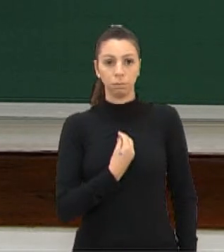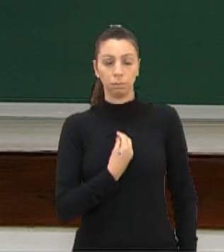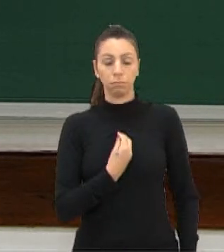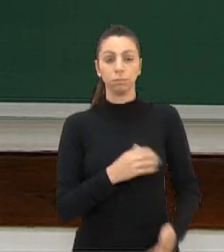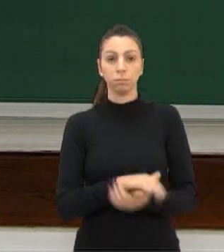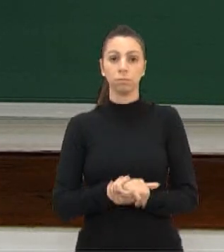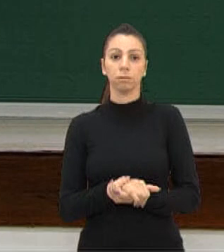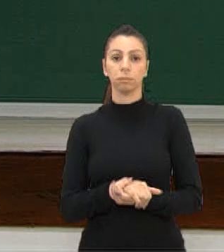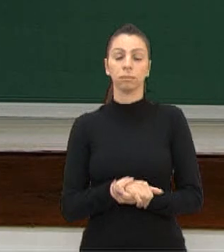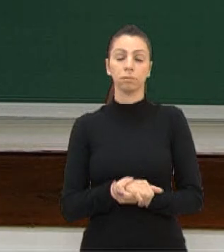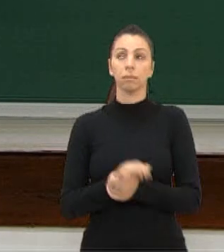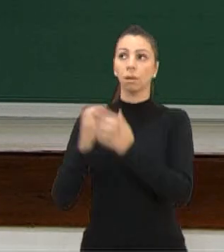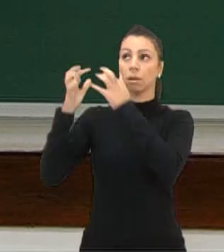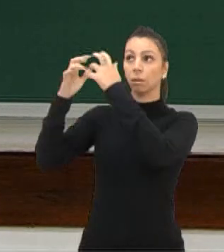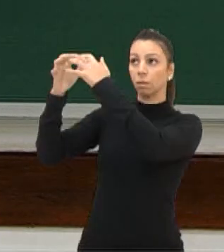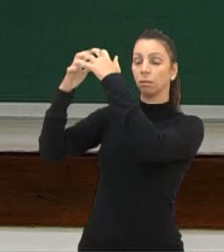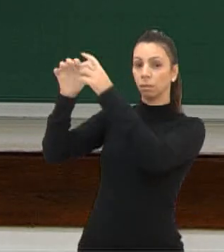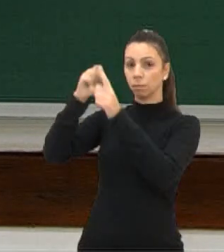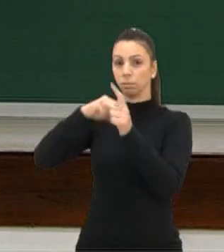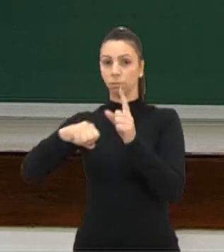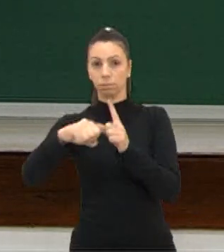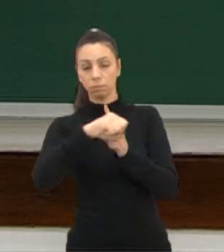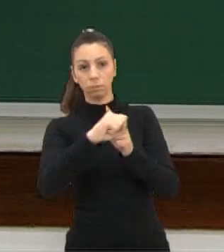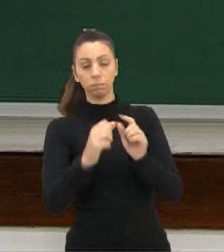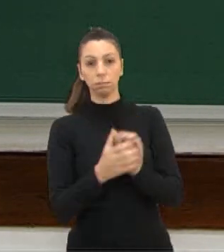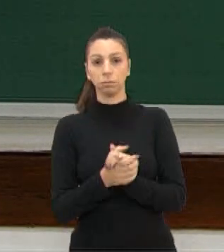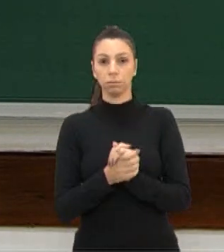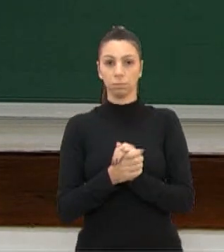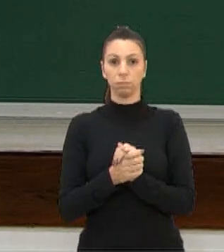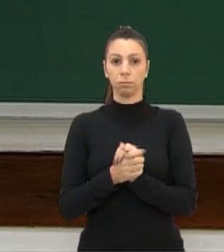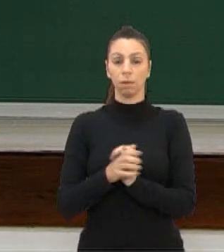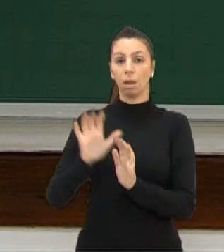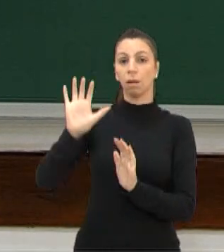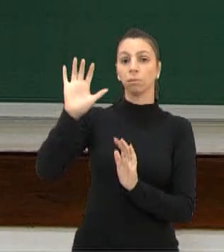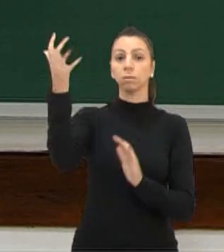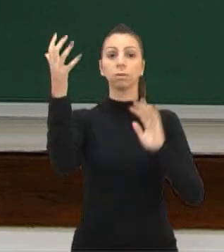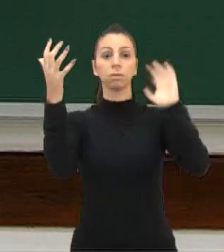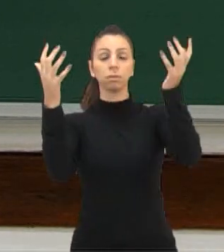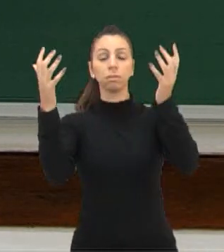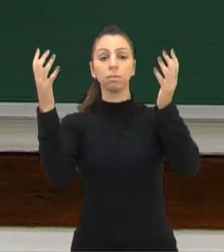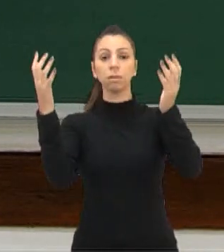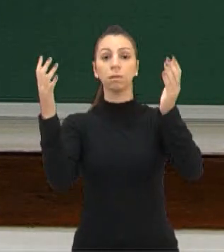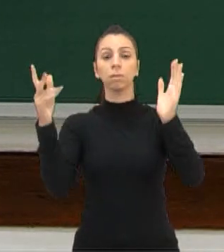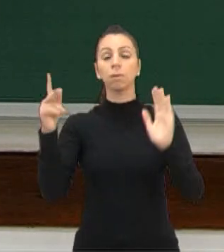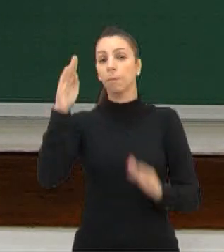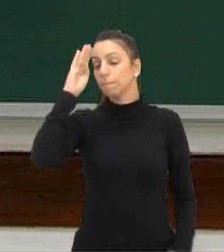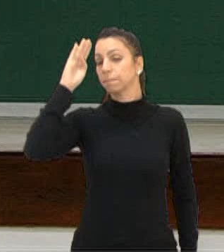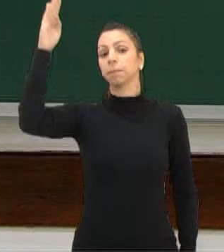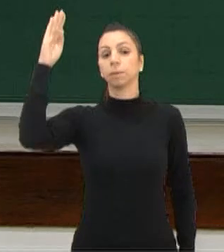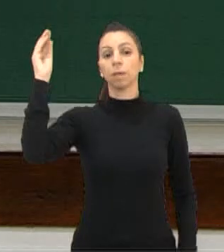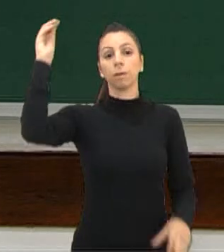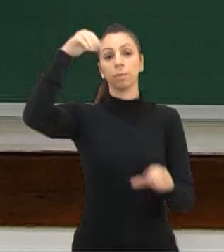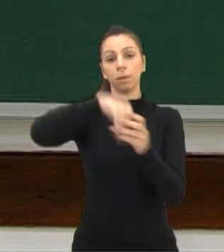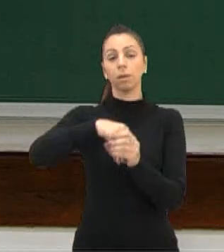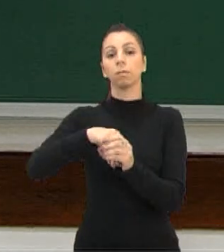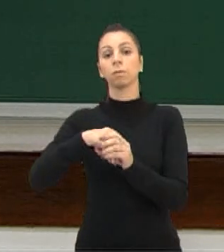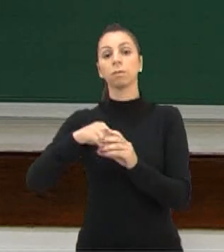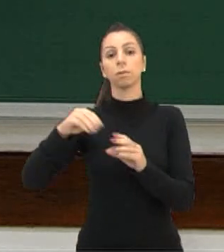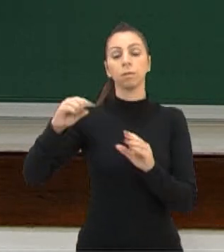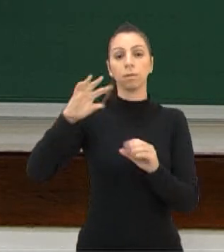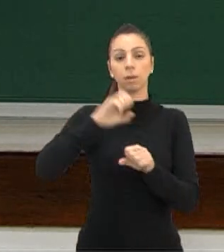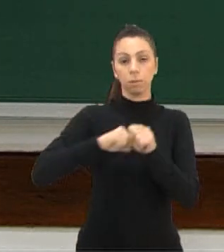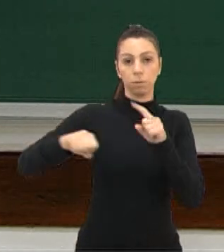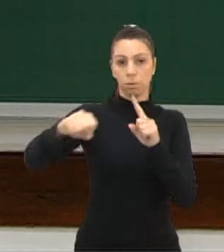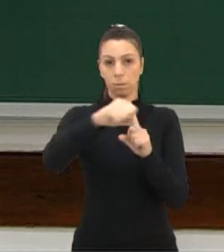é a imaginação sociológica, fenômeno fundamental da sociologia, porque o parâmetro básico da sociologia